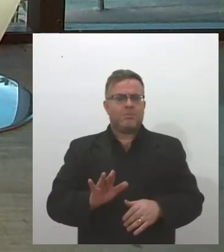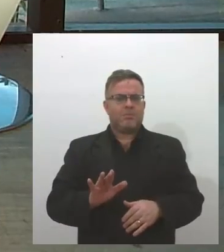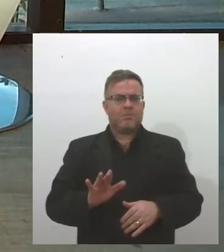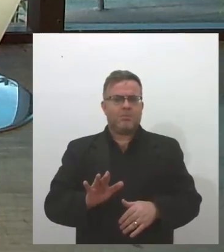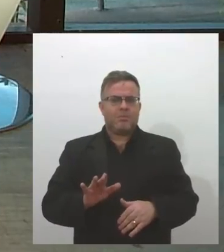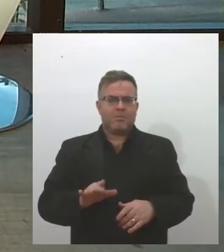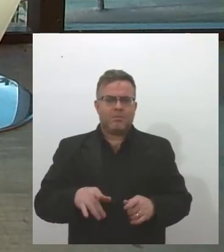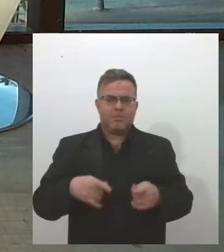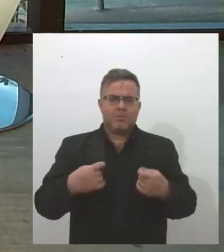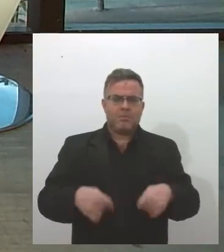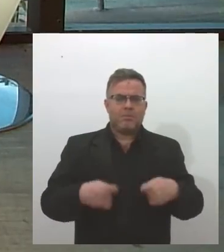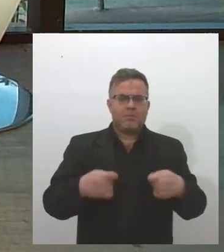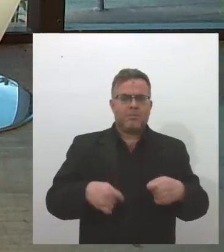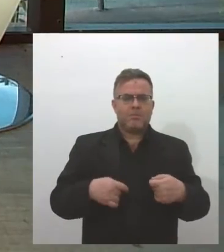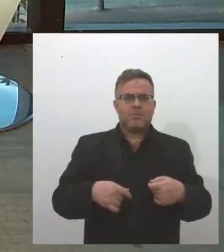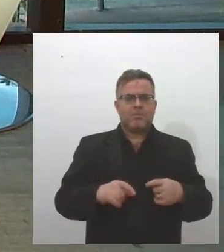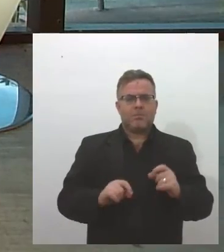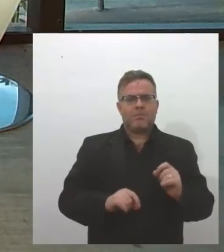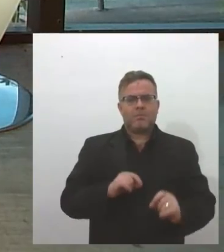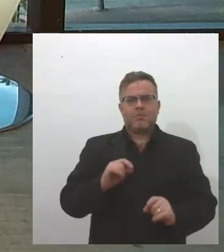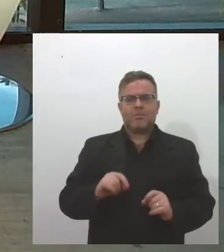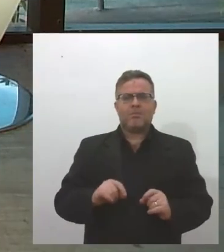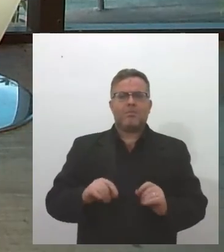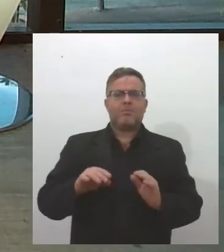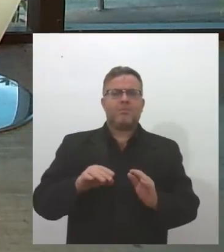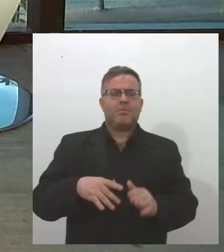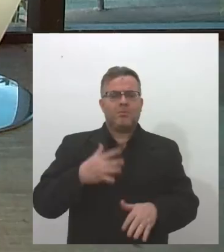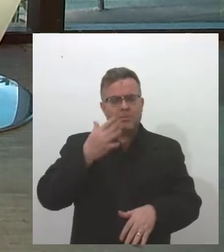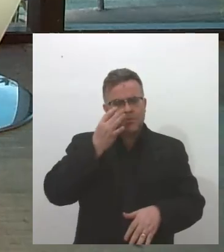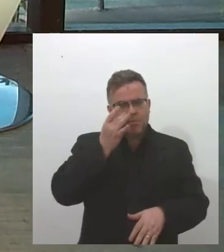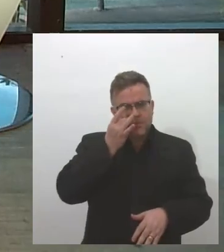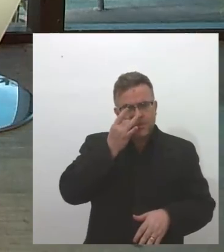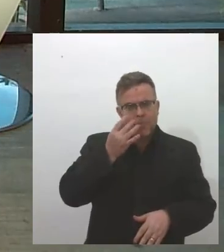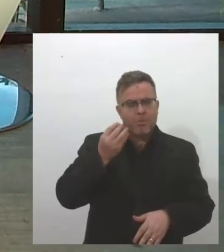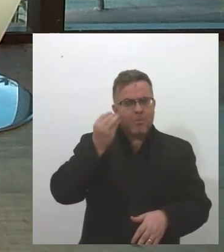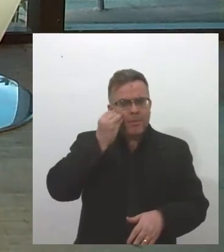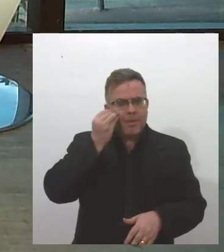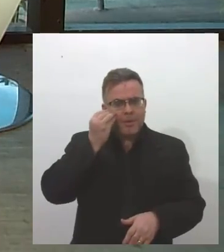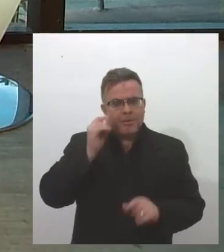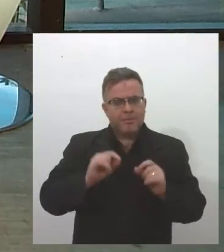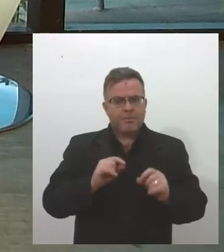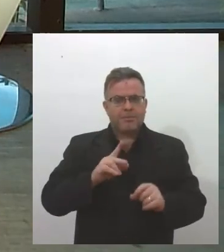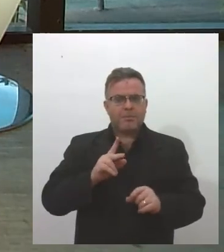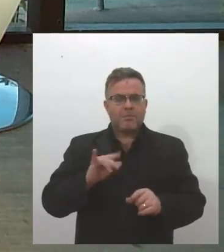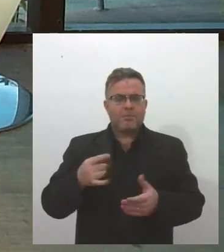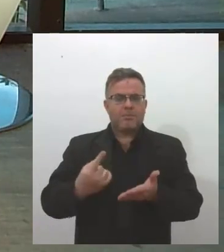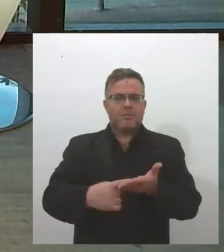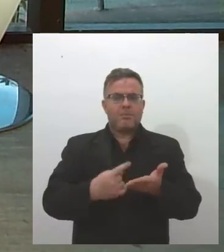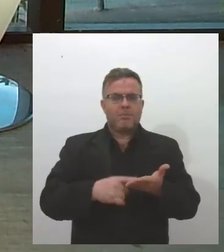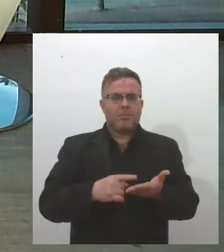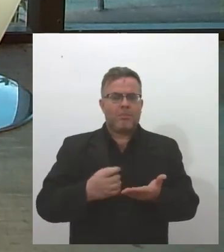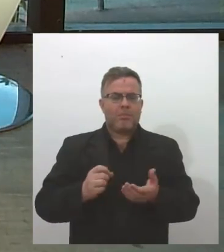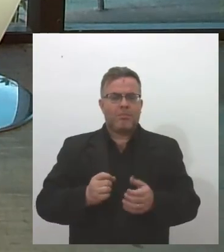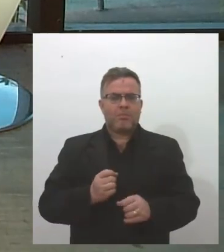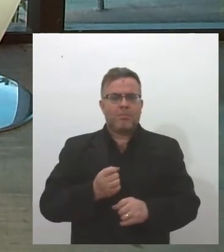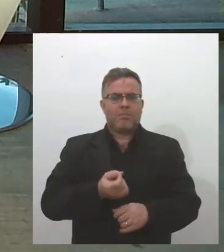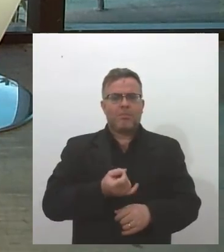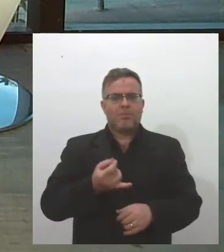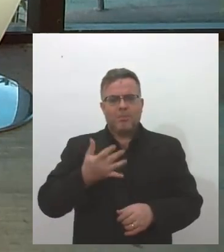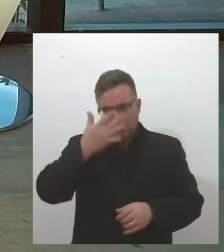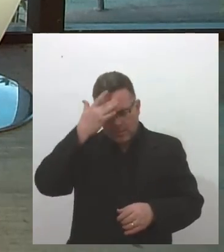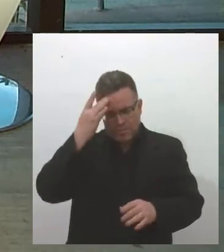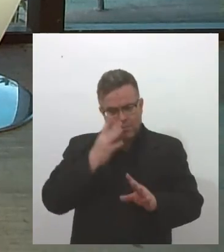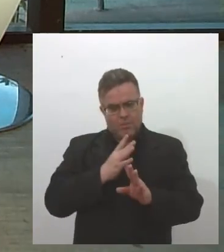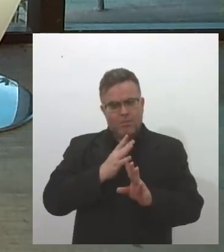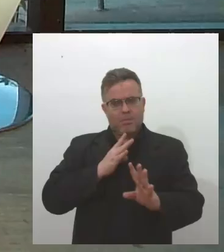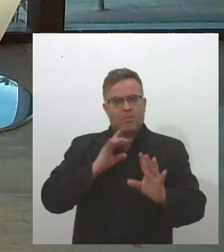que, os idosos vão ter que fazer essa prova de vida, a gente já imagina que vai ter também muita gente no atendimento preferencial, não